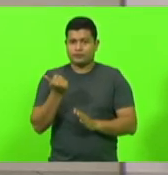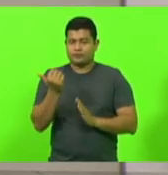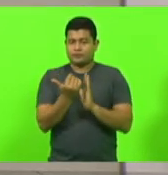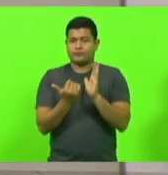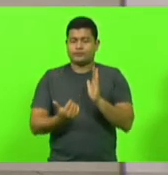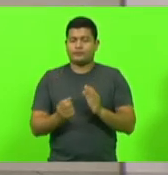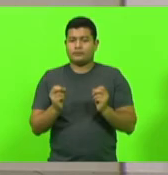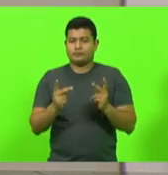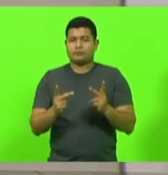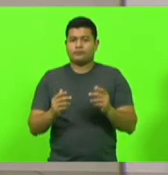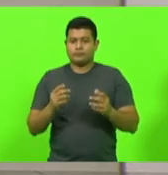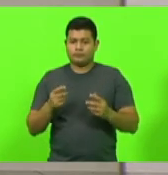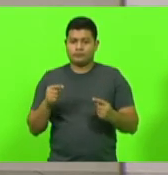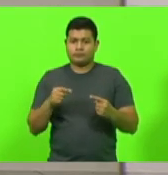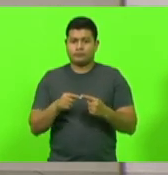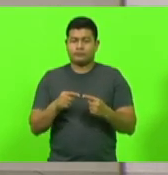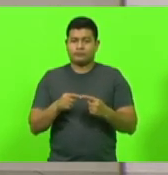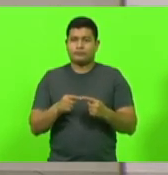Perfeito.